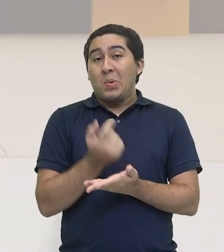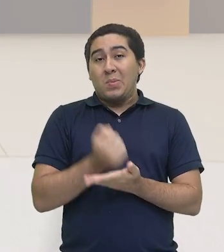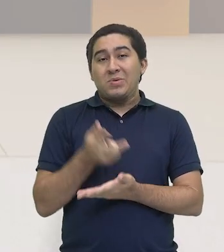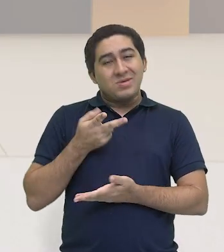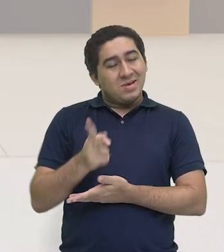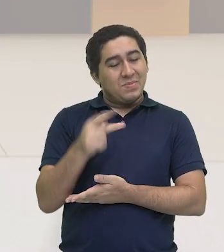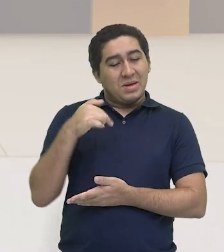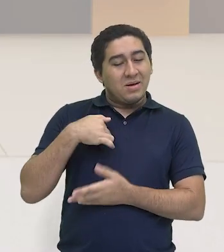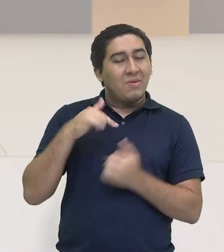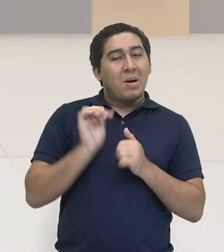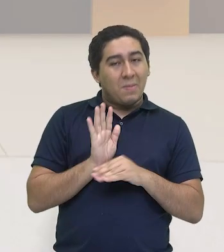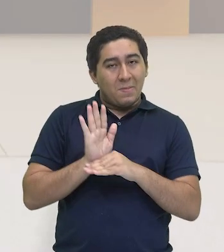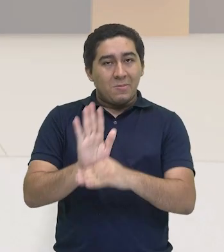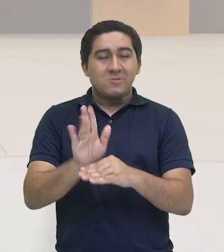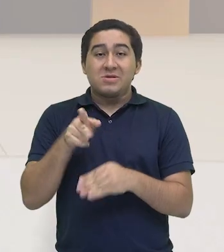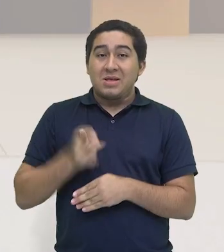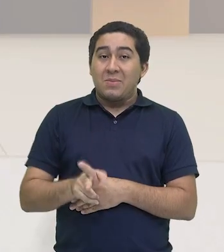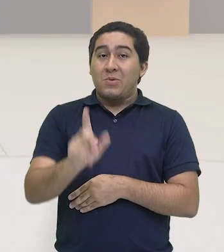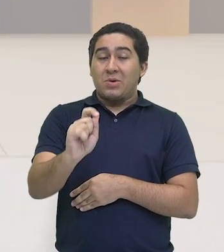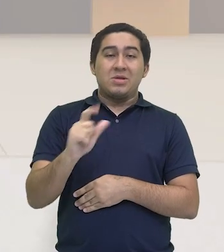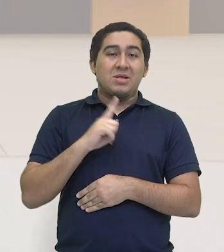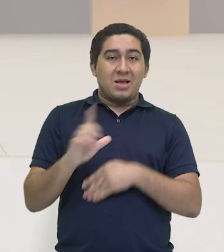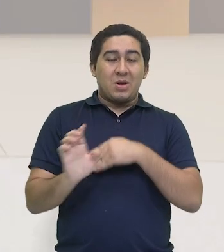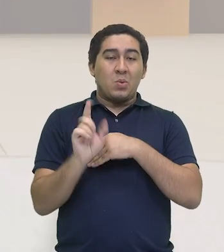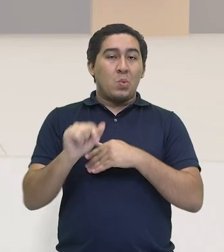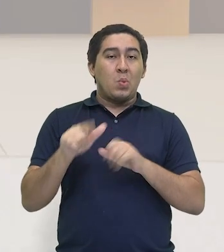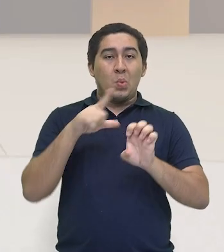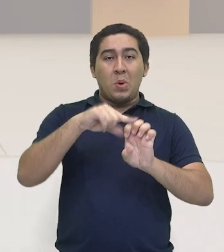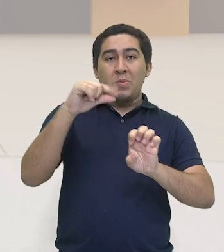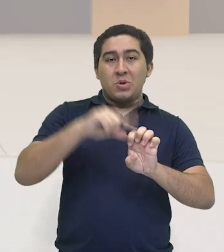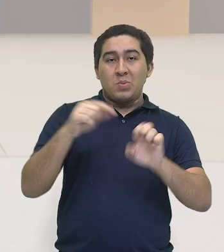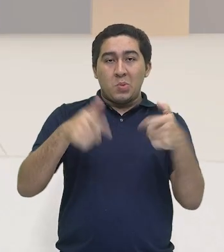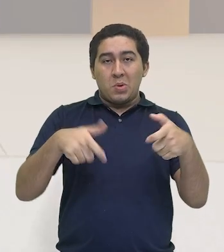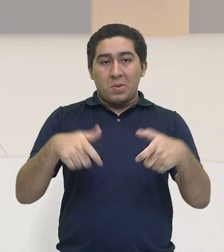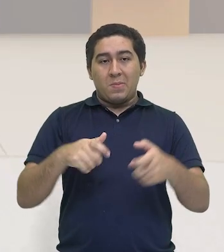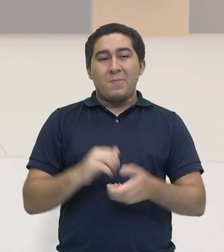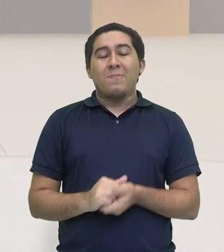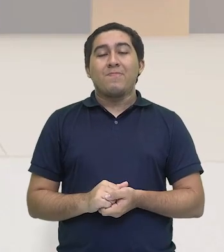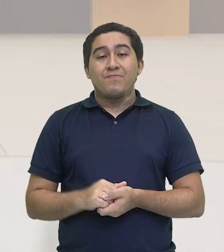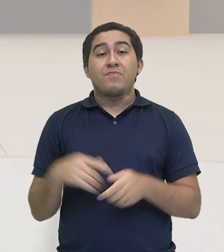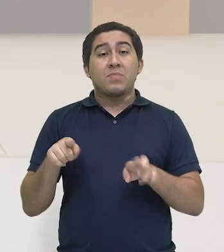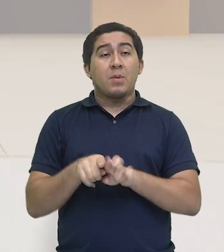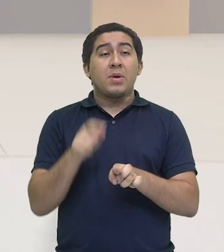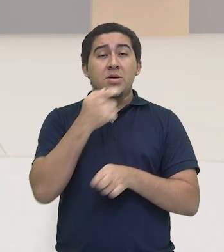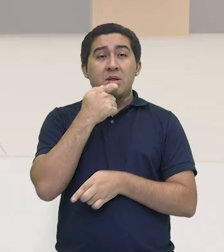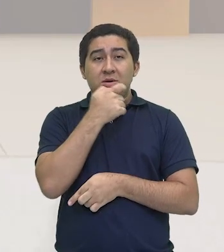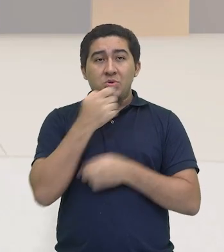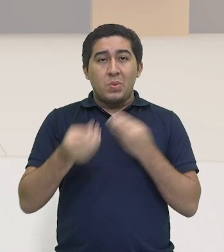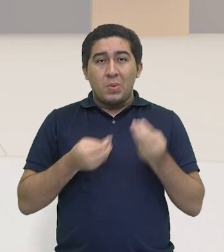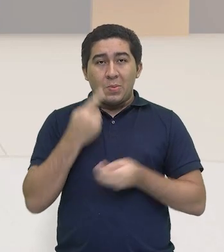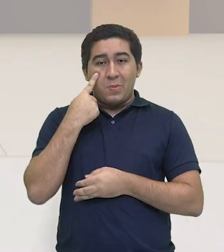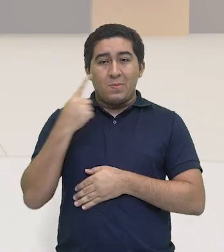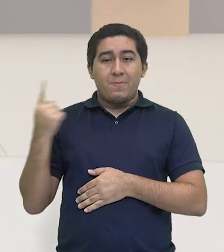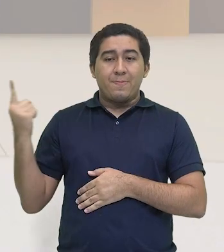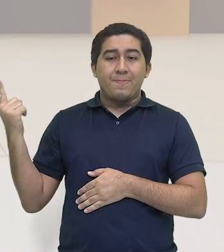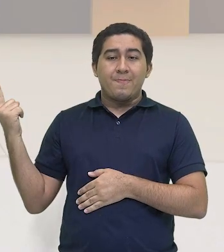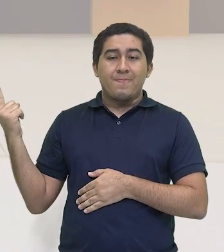Sou apoiadora do empreendedorismo local. E aí nós temos também em inglês. Como que é em inglês, professora?